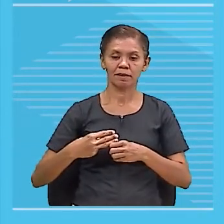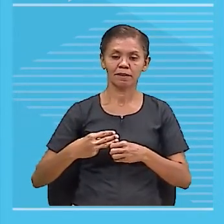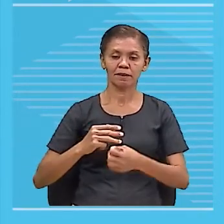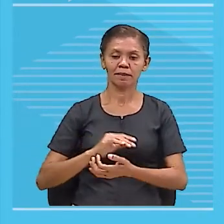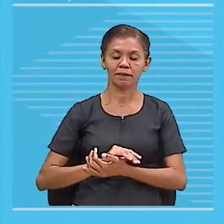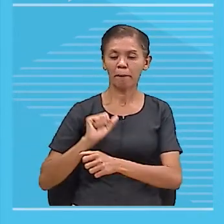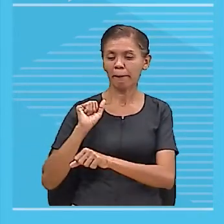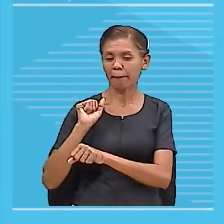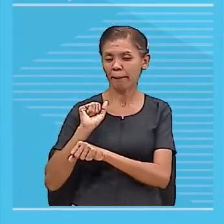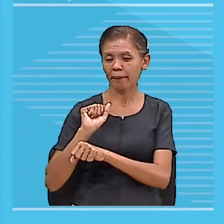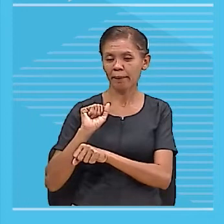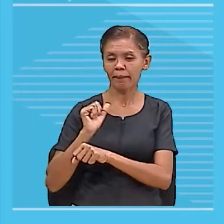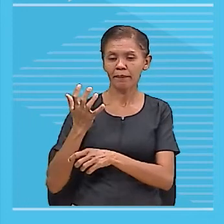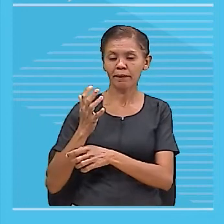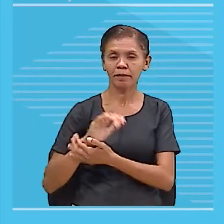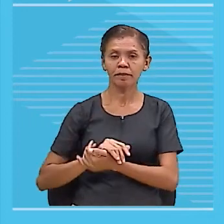aí?